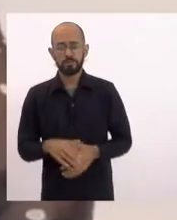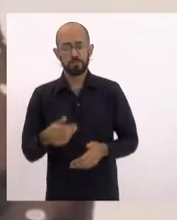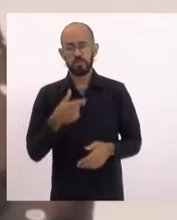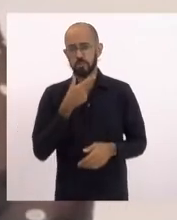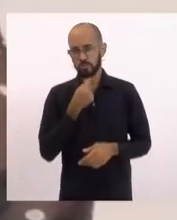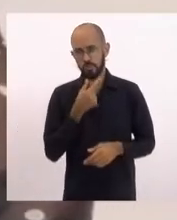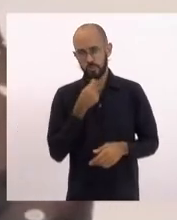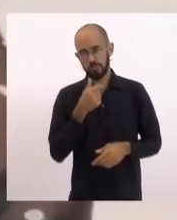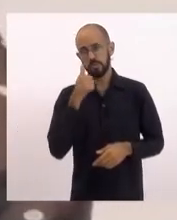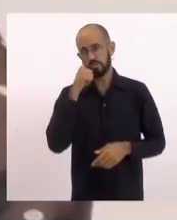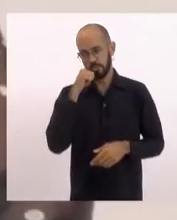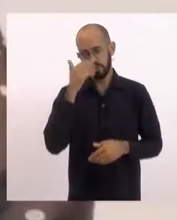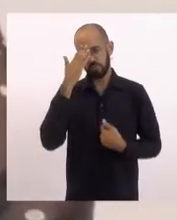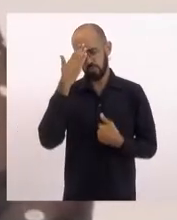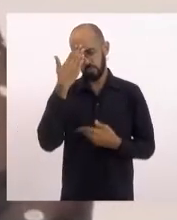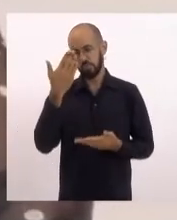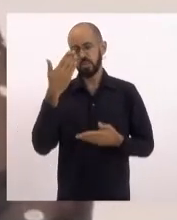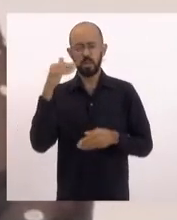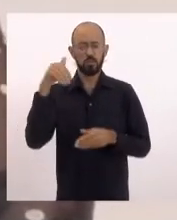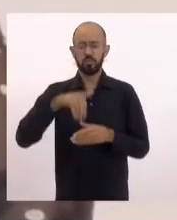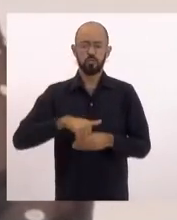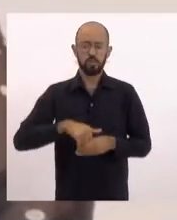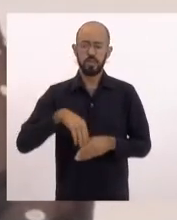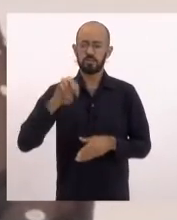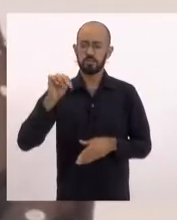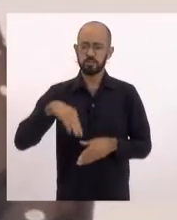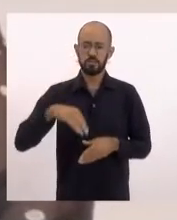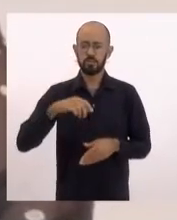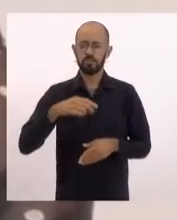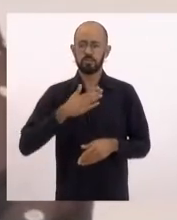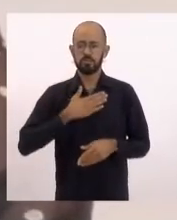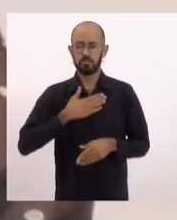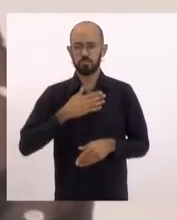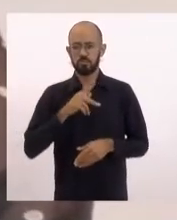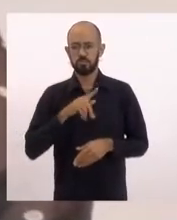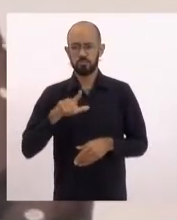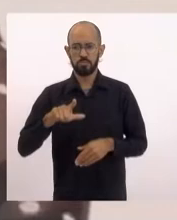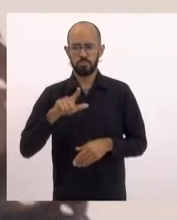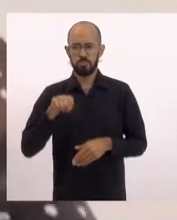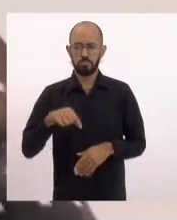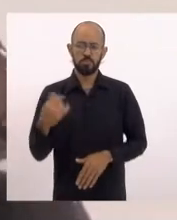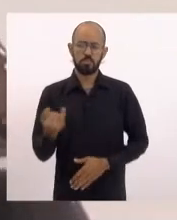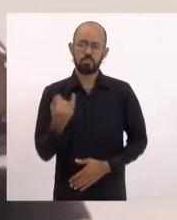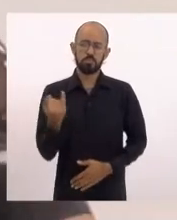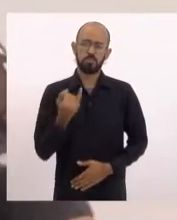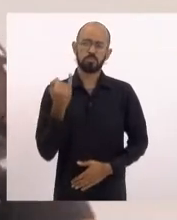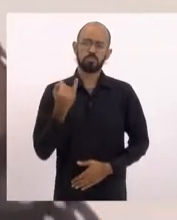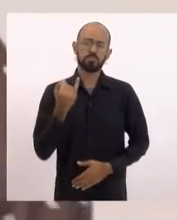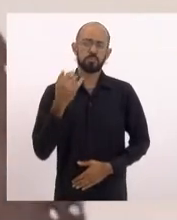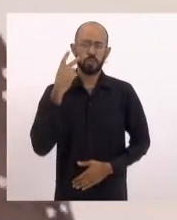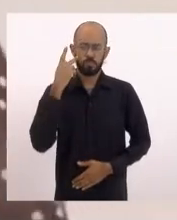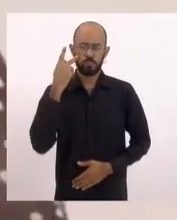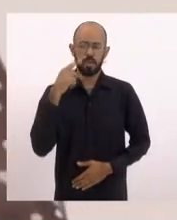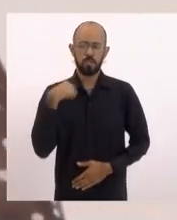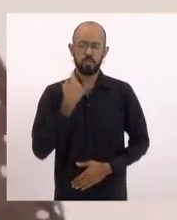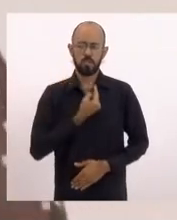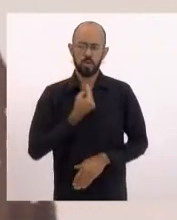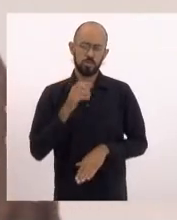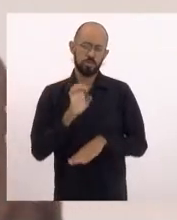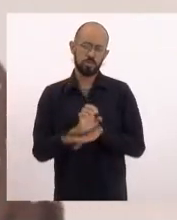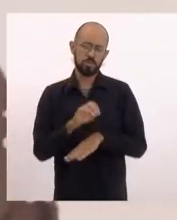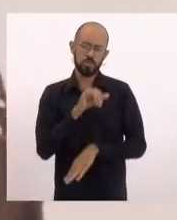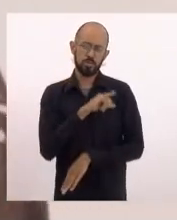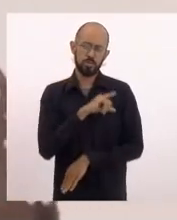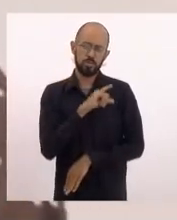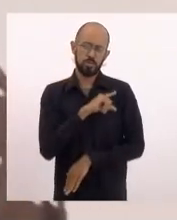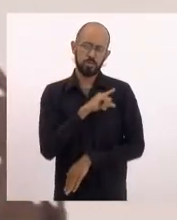esse parlamento, por estar votando nesse projeto de suma importância para o nosso estado do Rio de Janeiro, para as